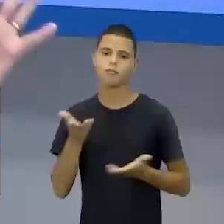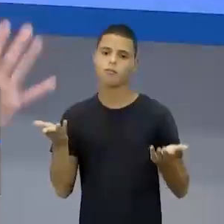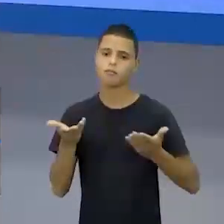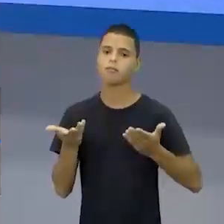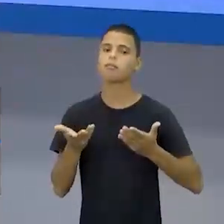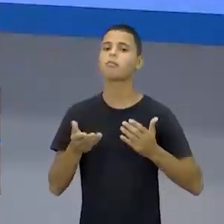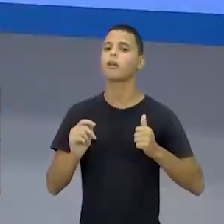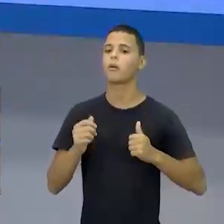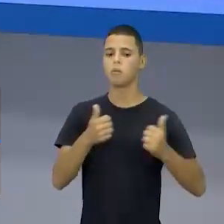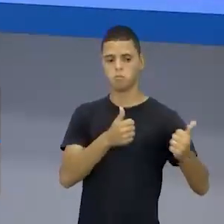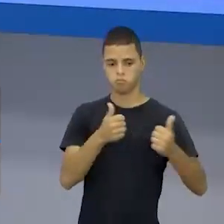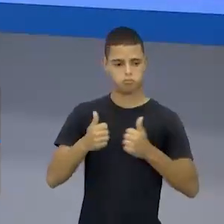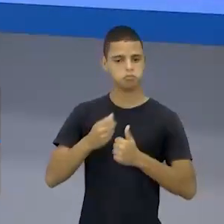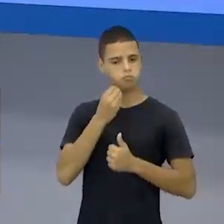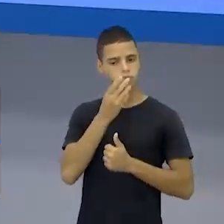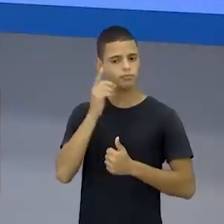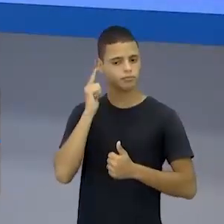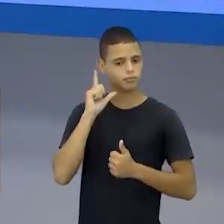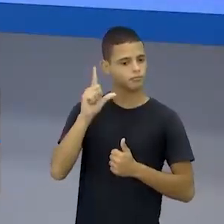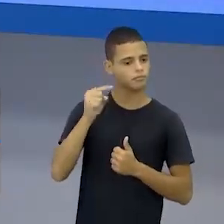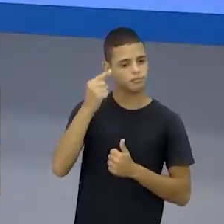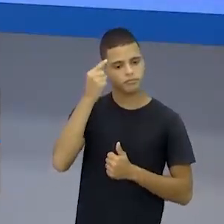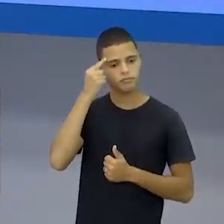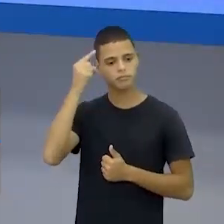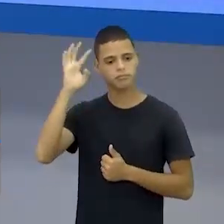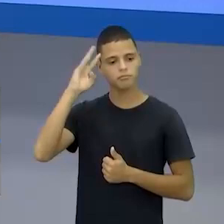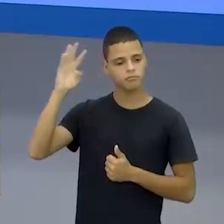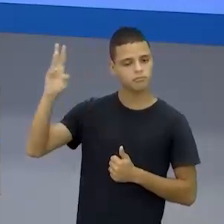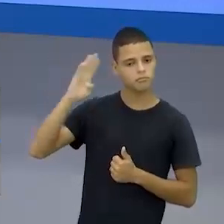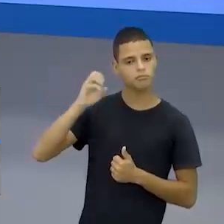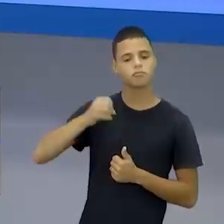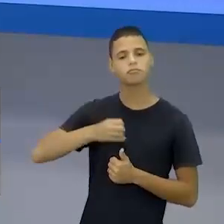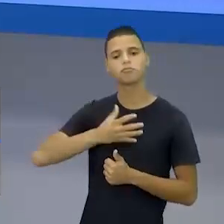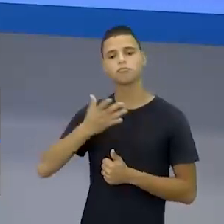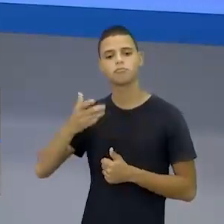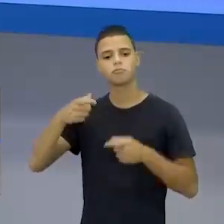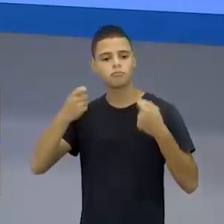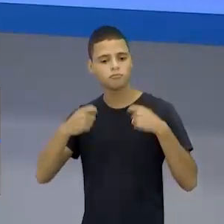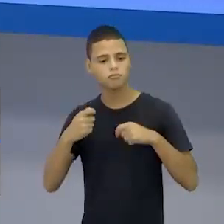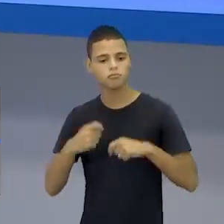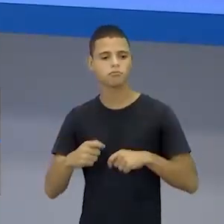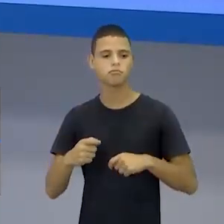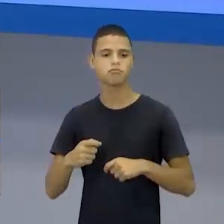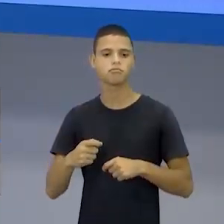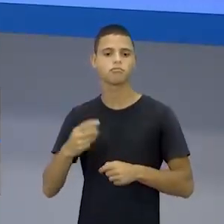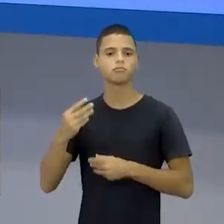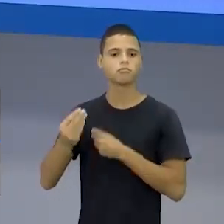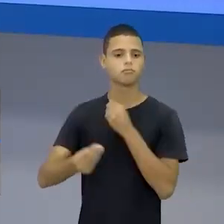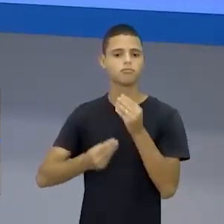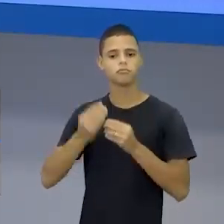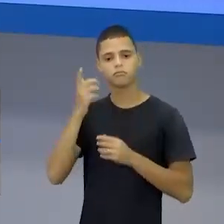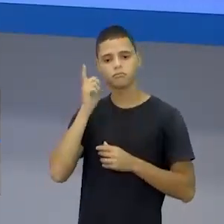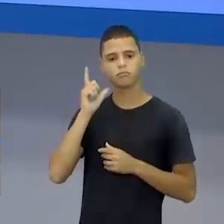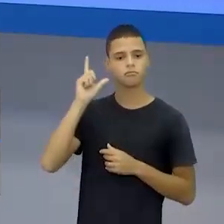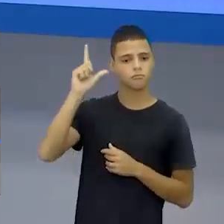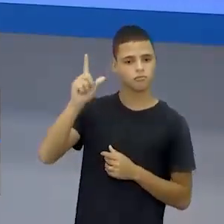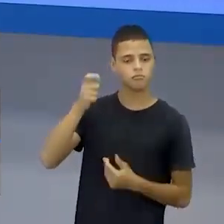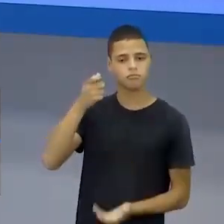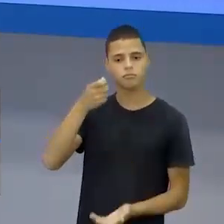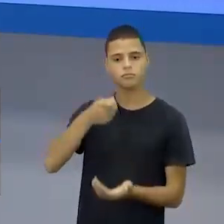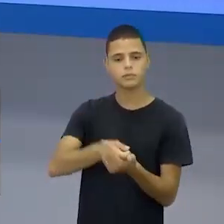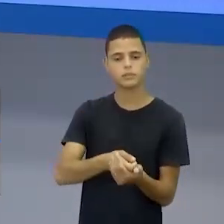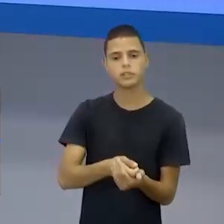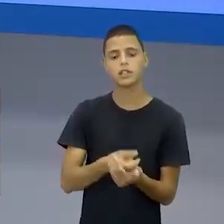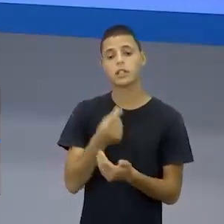mais preparado para pensar no quanto eu preciso e de que forma eu vou conseguir esse dinheiro